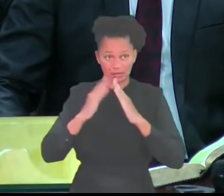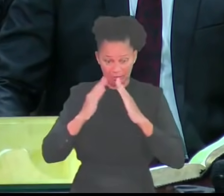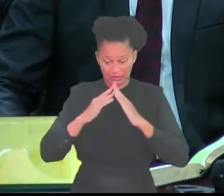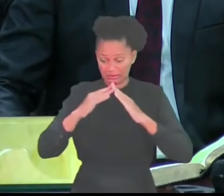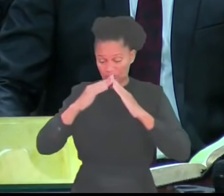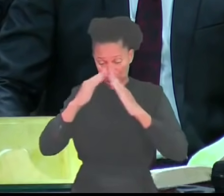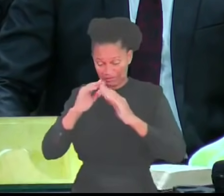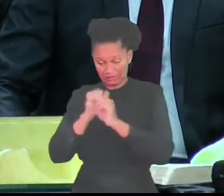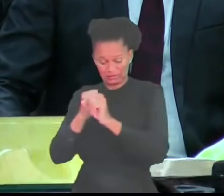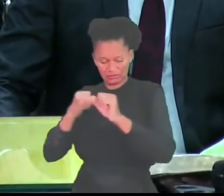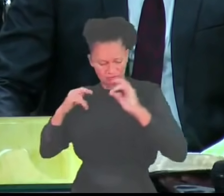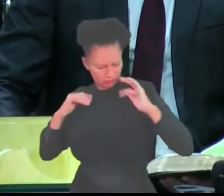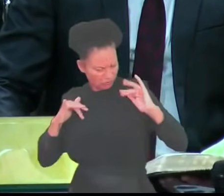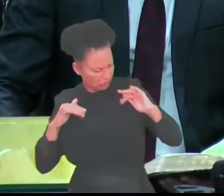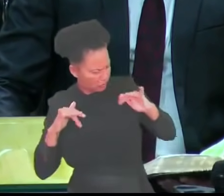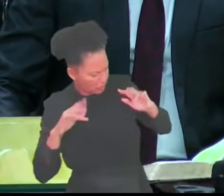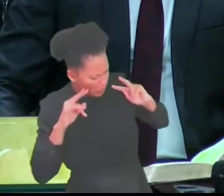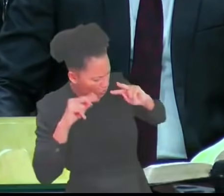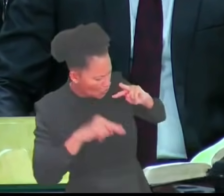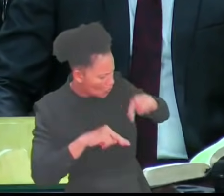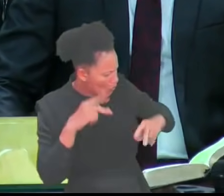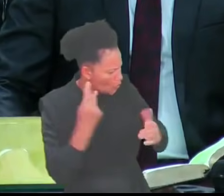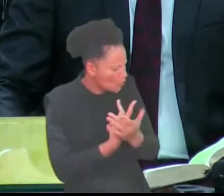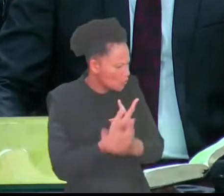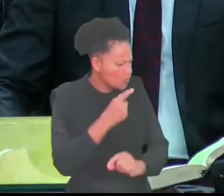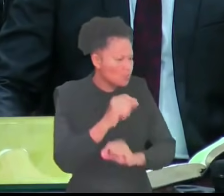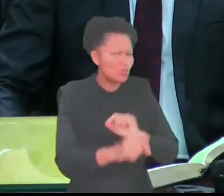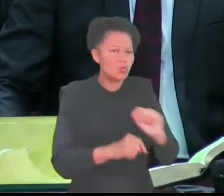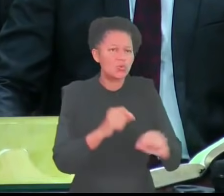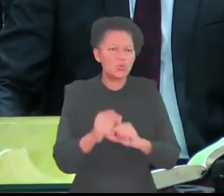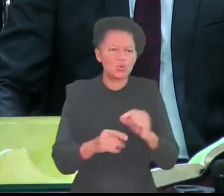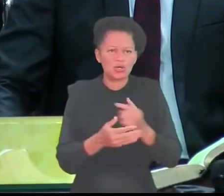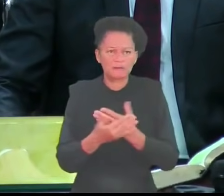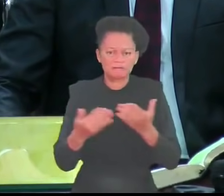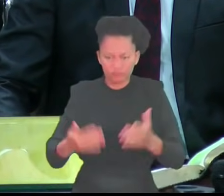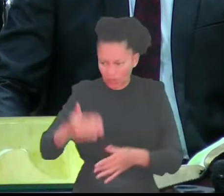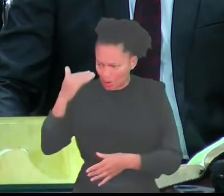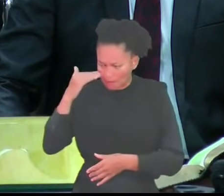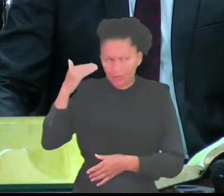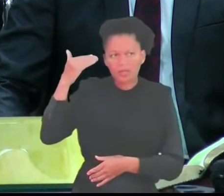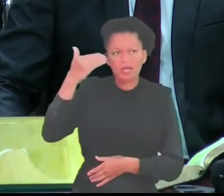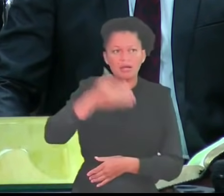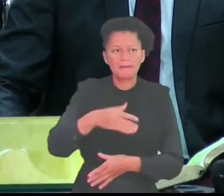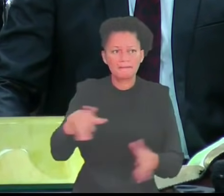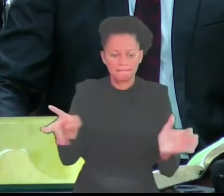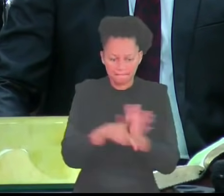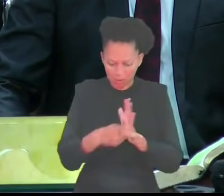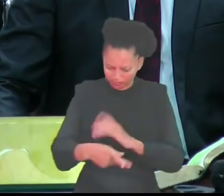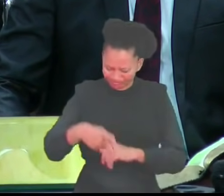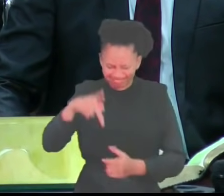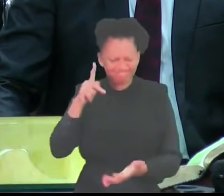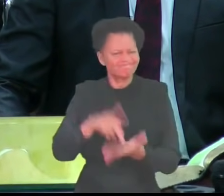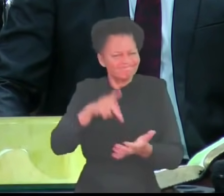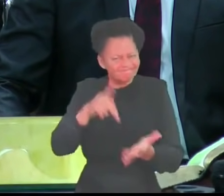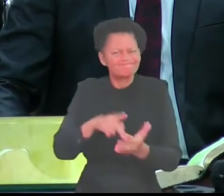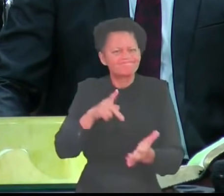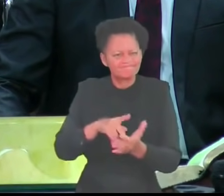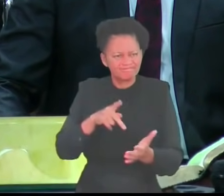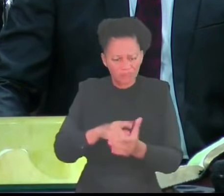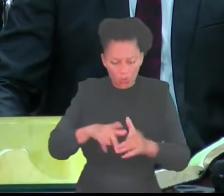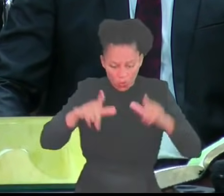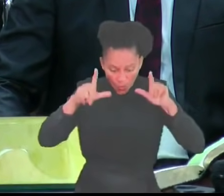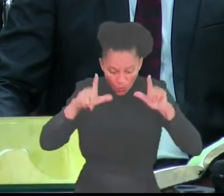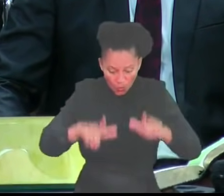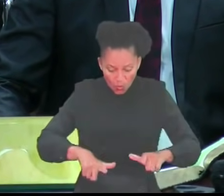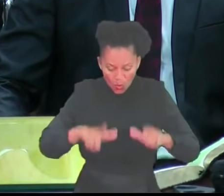galpão. Eles correram para ver o que era que estava acontecendo. Deus deu sinal que aquilo ali era verdade, que aquilo ali era o